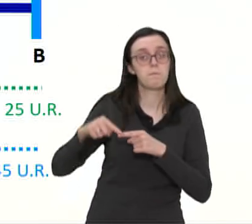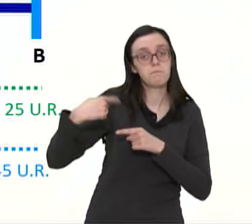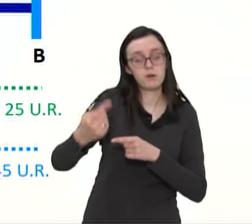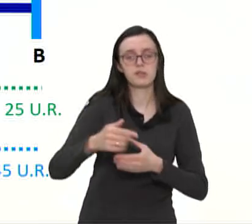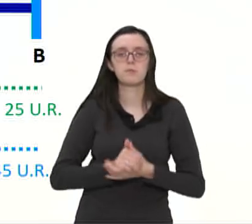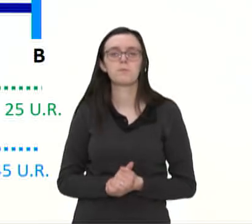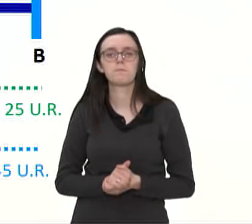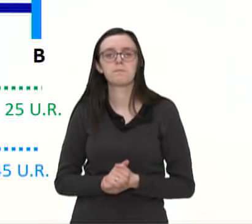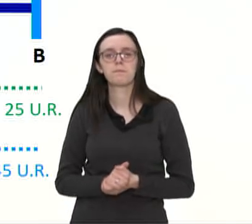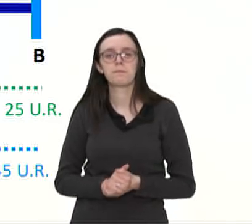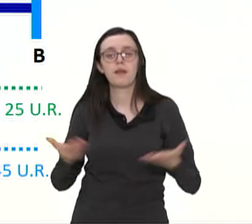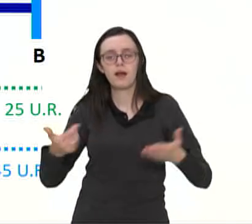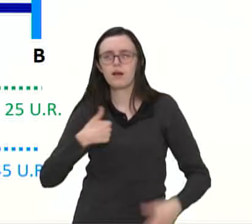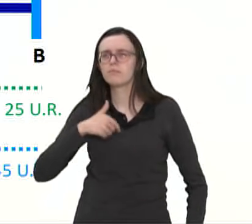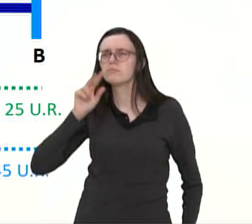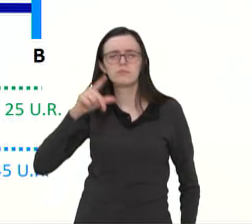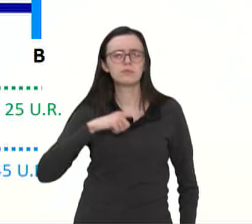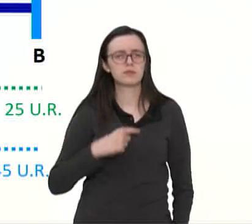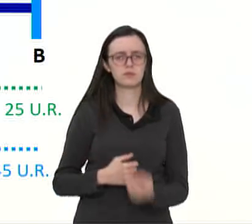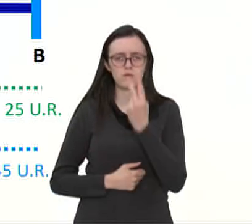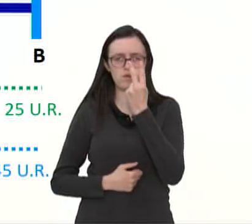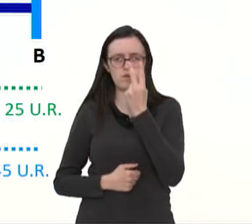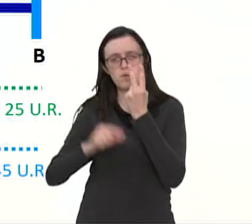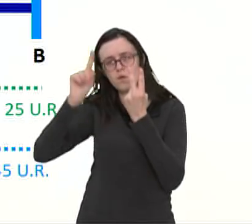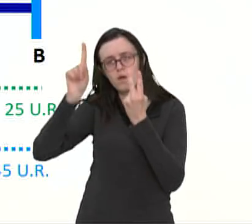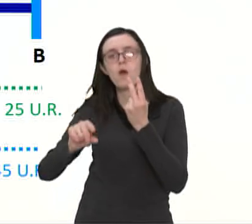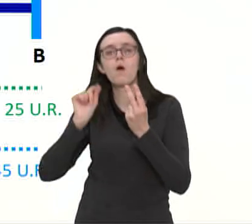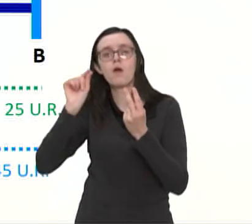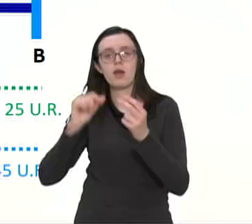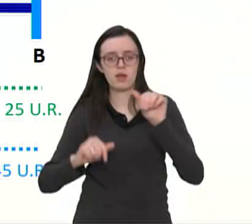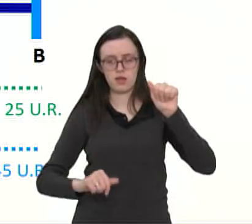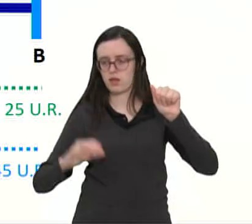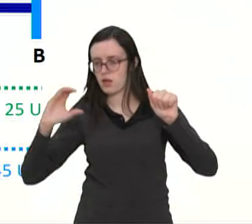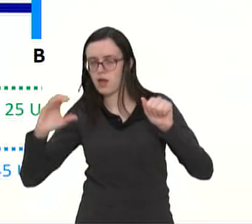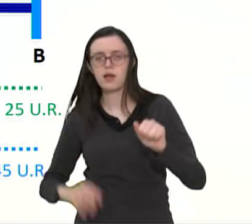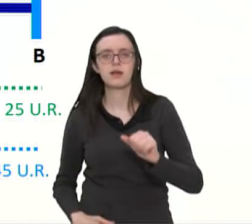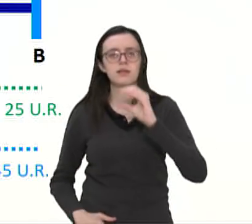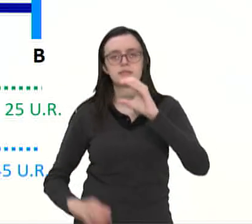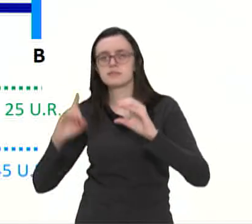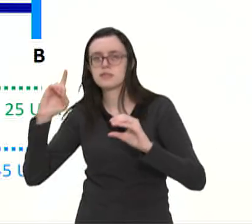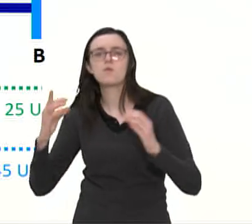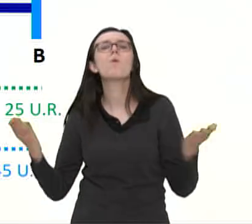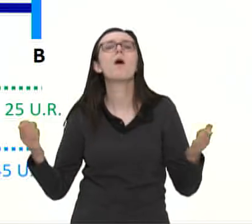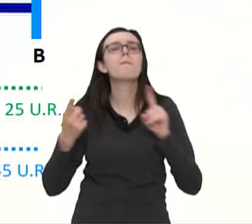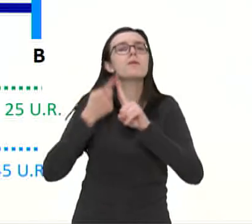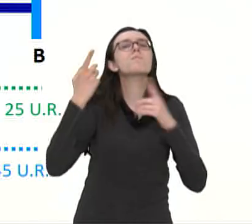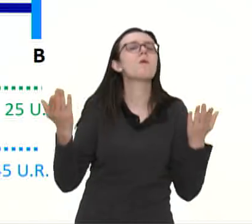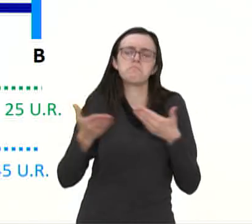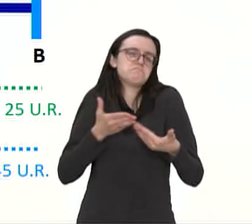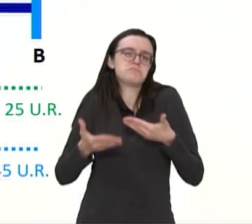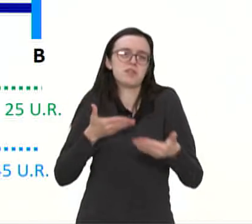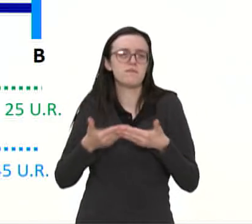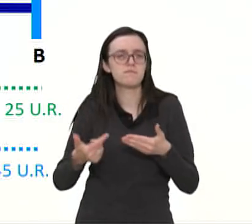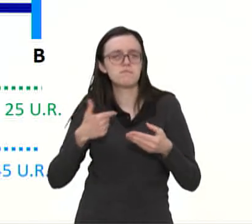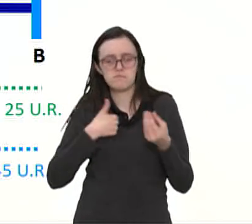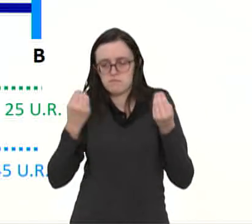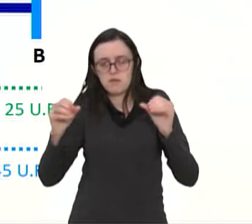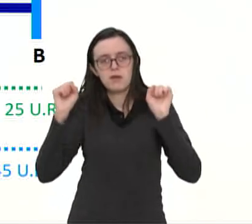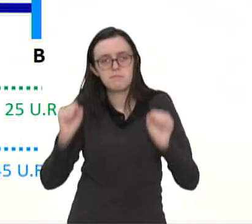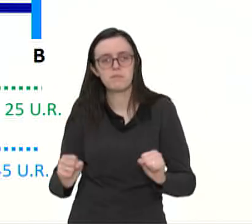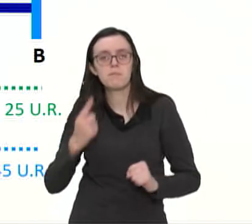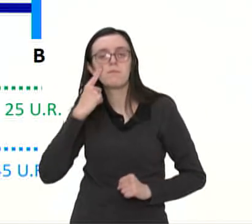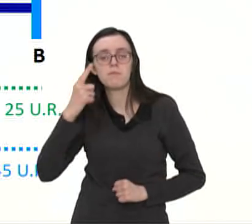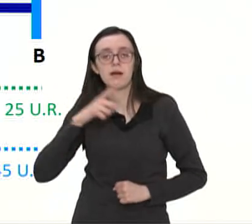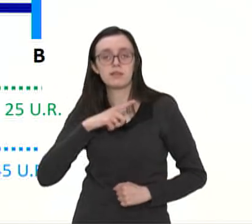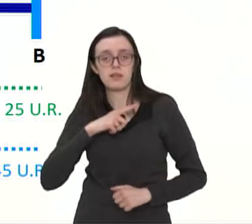Qual que é o próximo? Agora eu tenho dois aqui, ó. Tem o A e o C e o D. Qual que eu faço primeiro? Tanto faz. Vou começar aqui pelo A e o